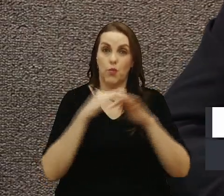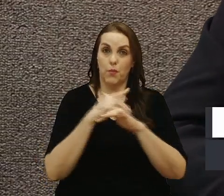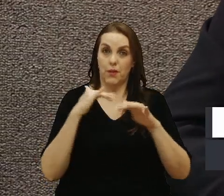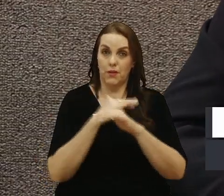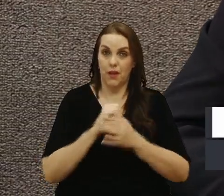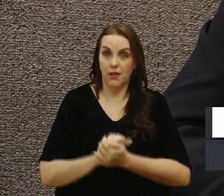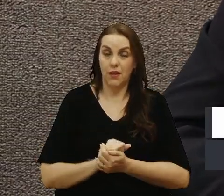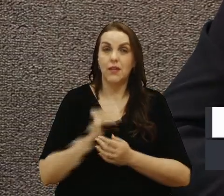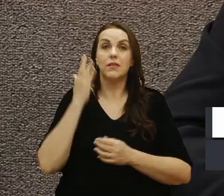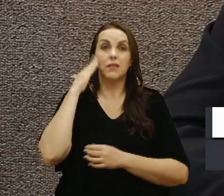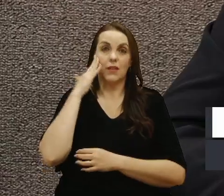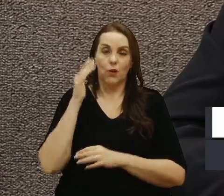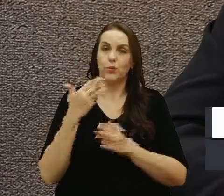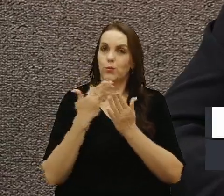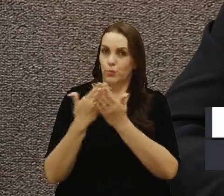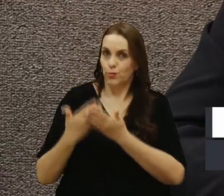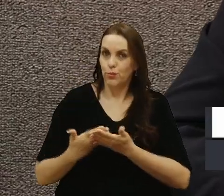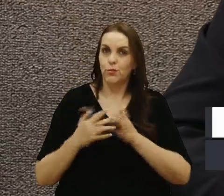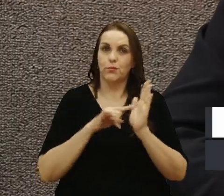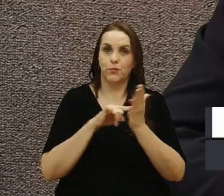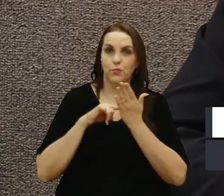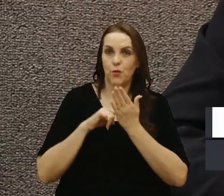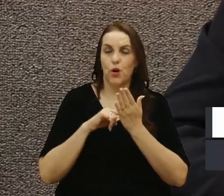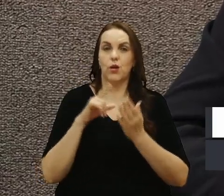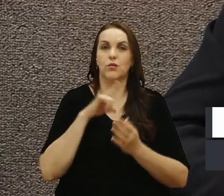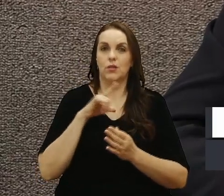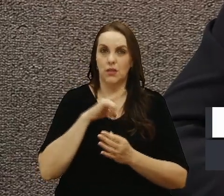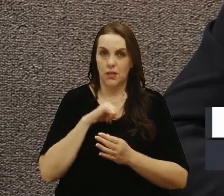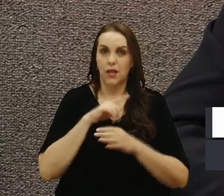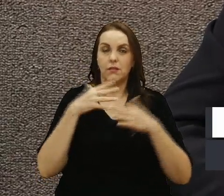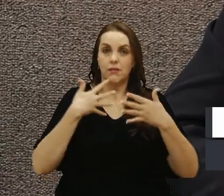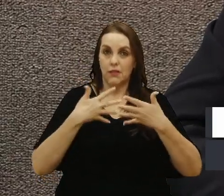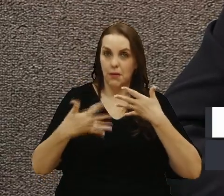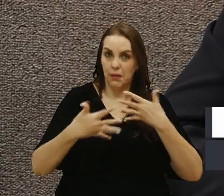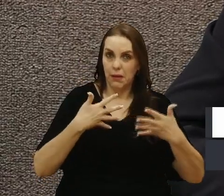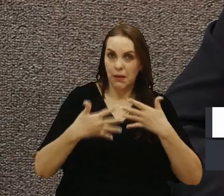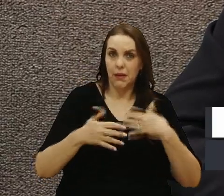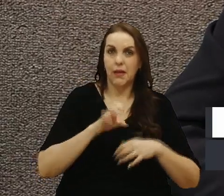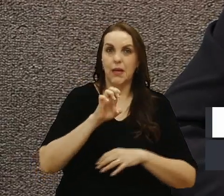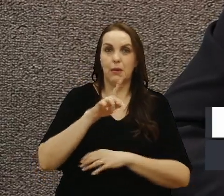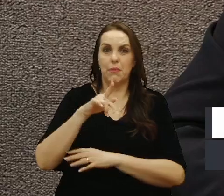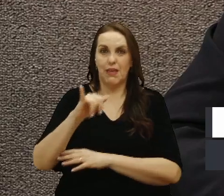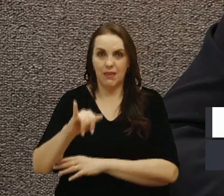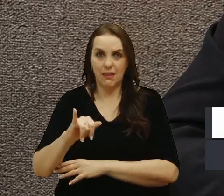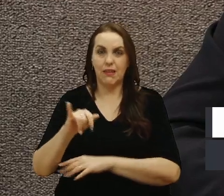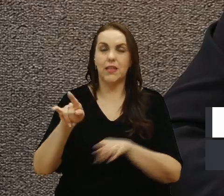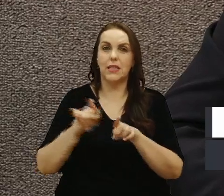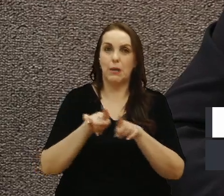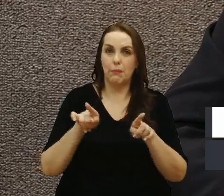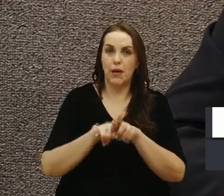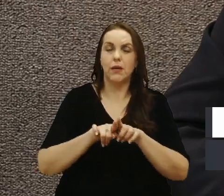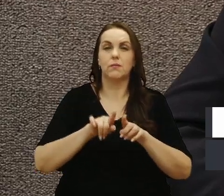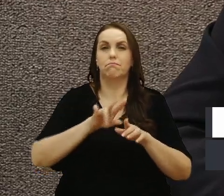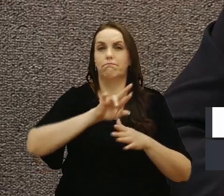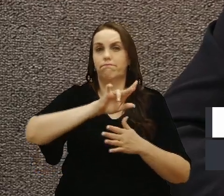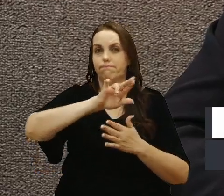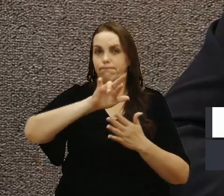precisamos, porque no estudo aponta estações de transbordo, porque no estudo apontam